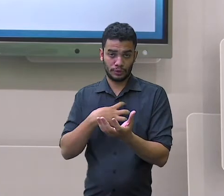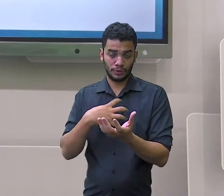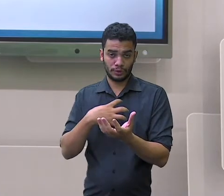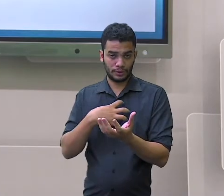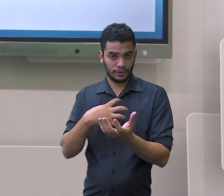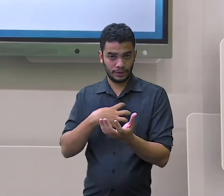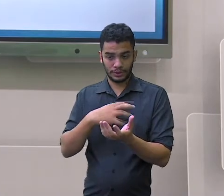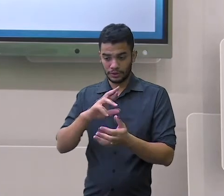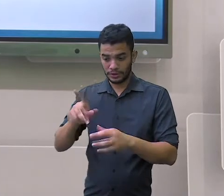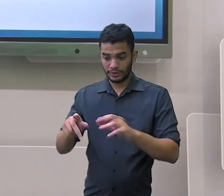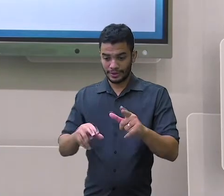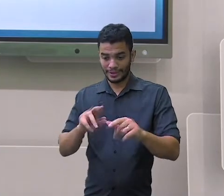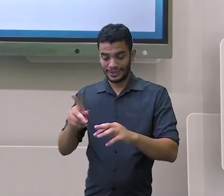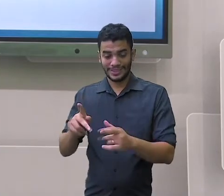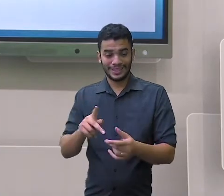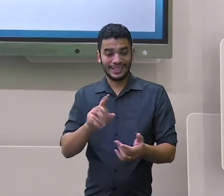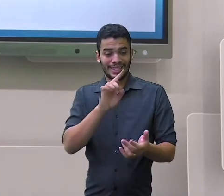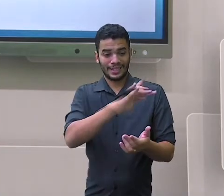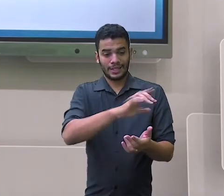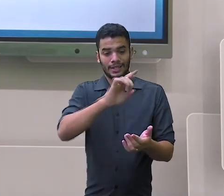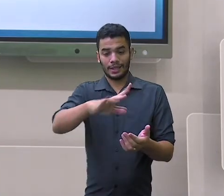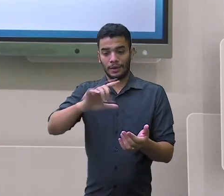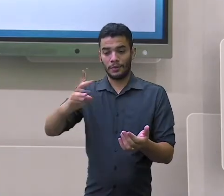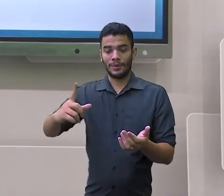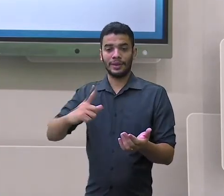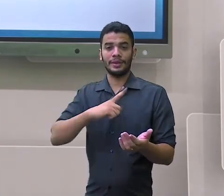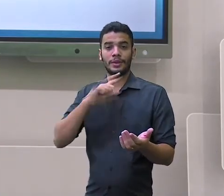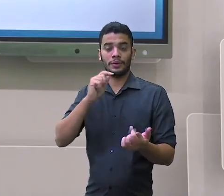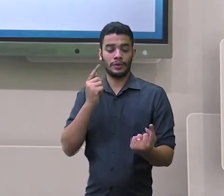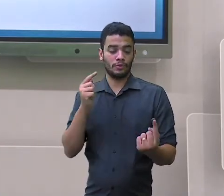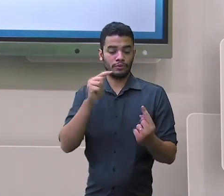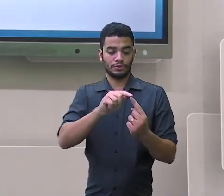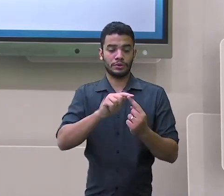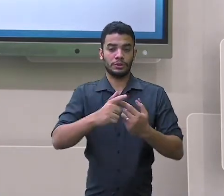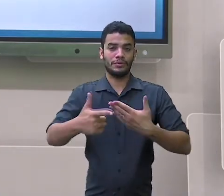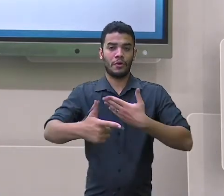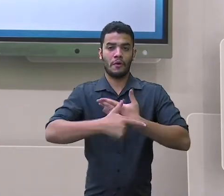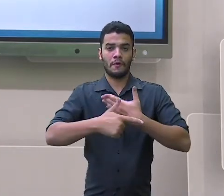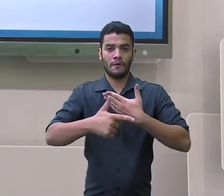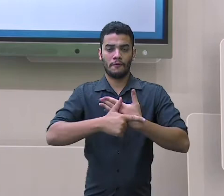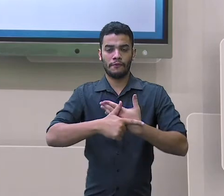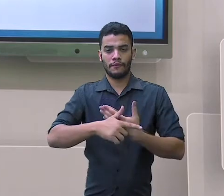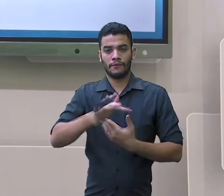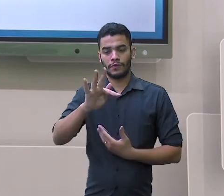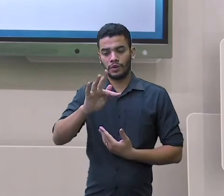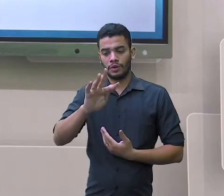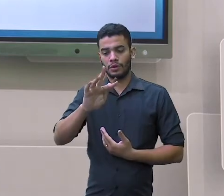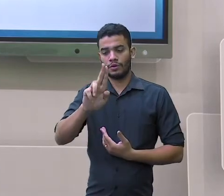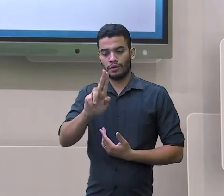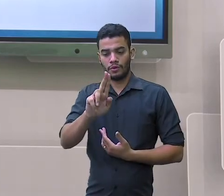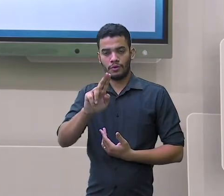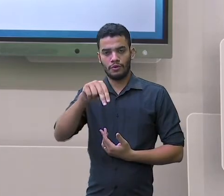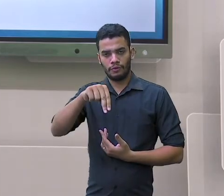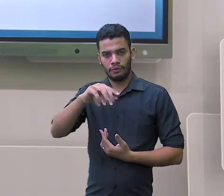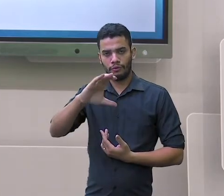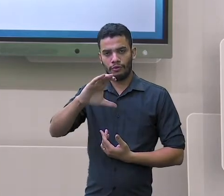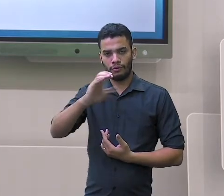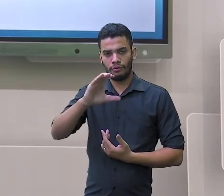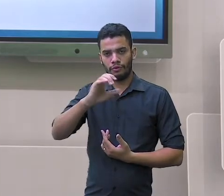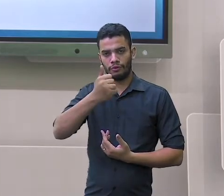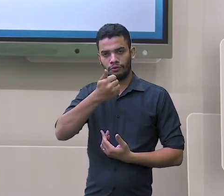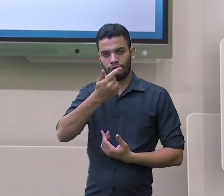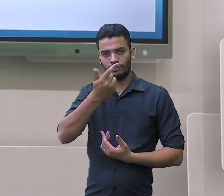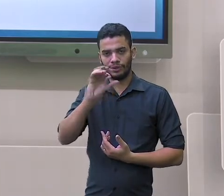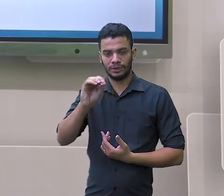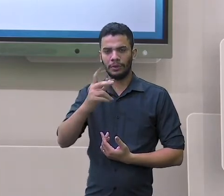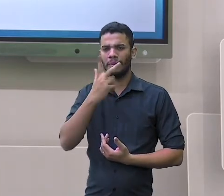também diferentes. Está relacionado, tá? A forma com a função que ela desempenha.